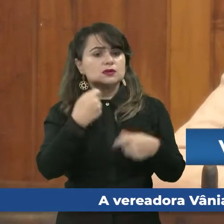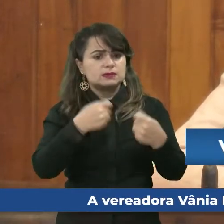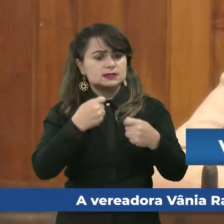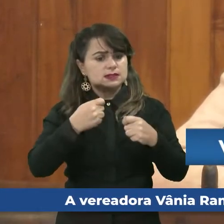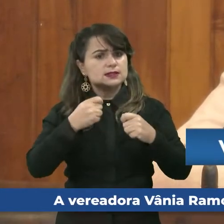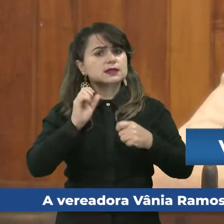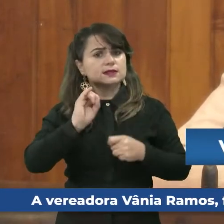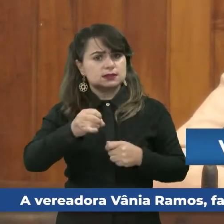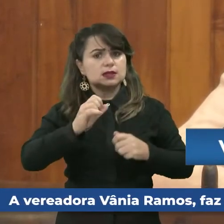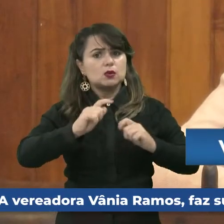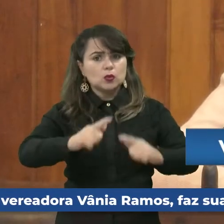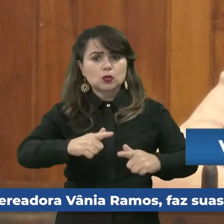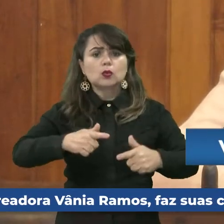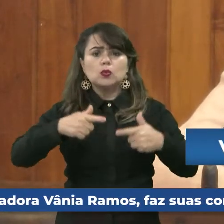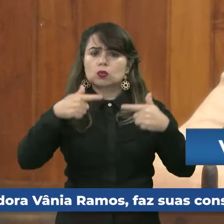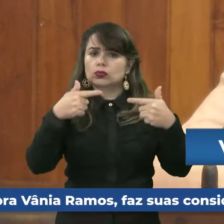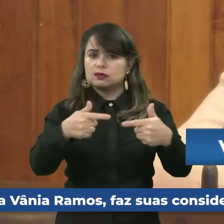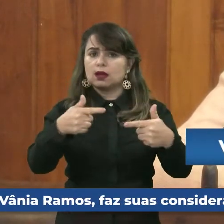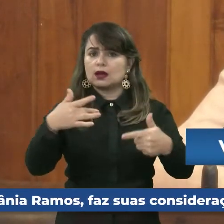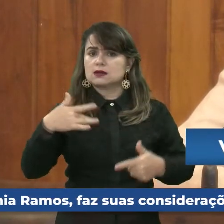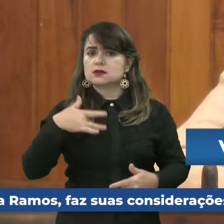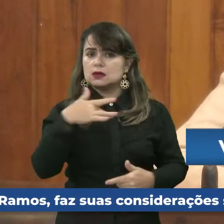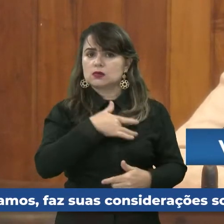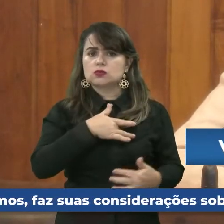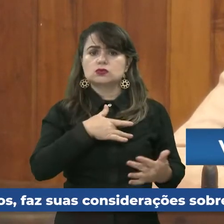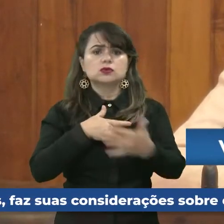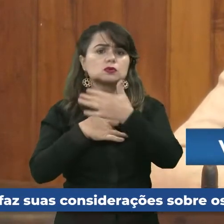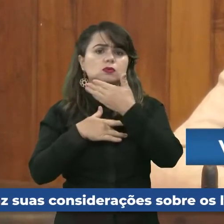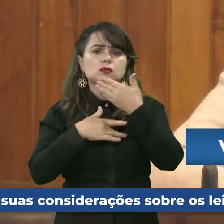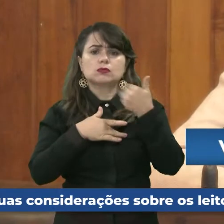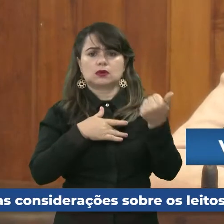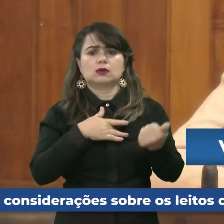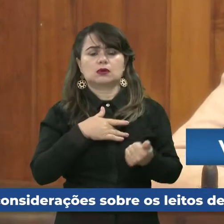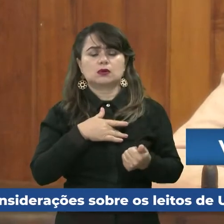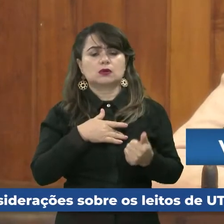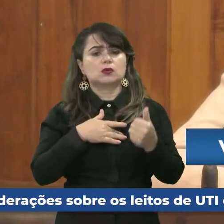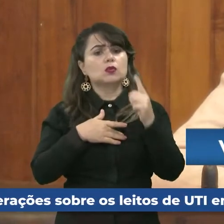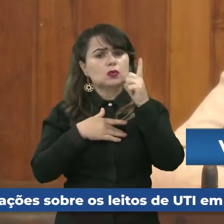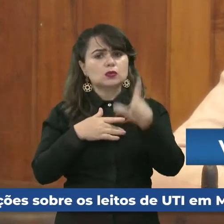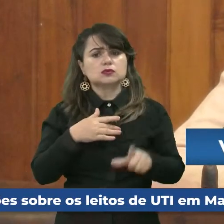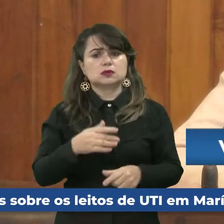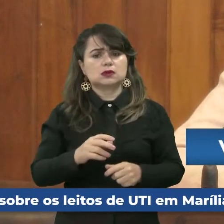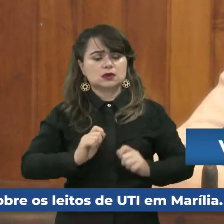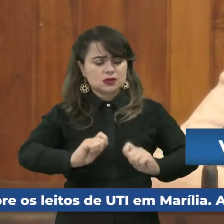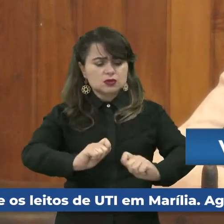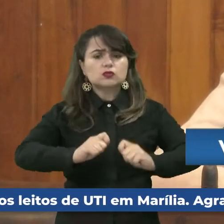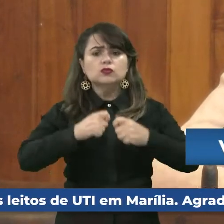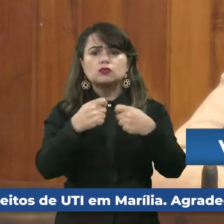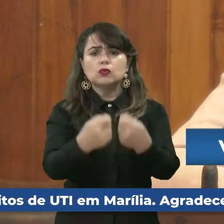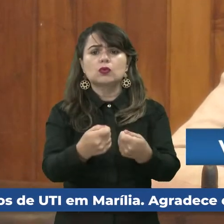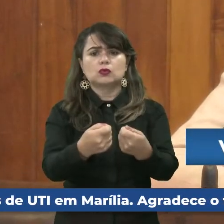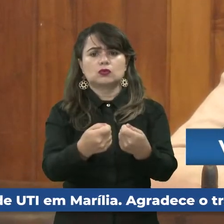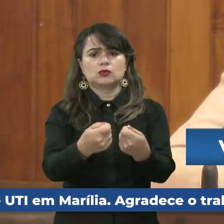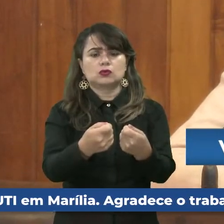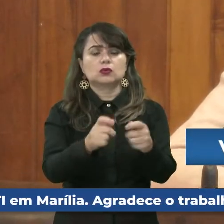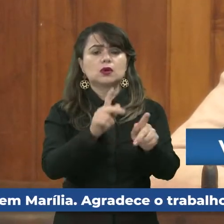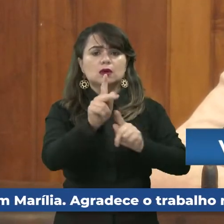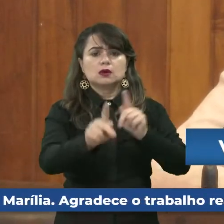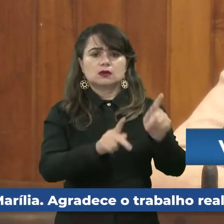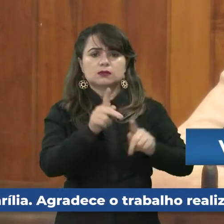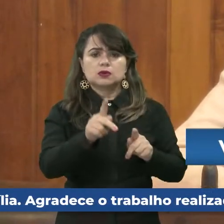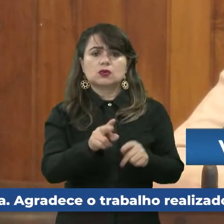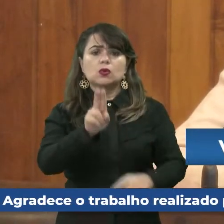sim para uma saúde. Devemos lutar com toda a força para que a pessoa que está no leito de